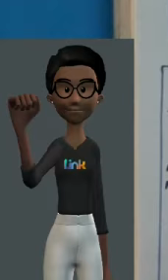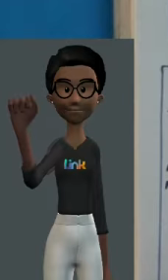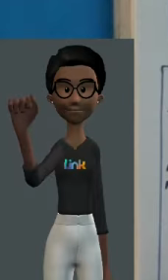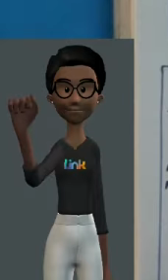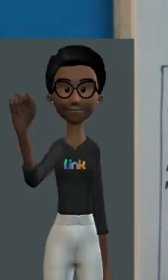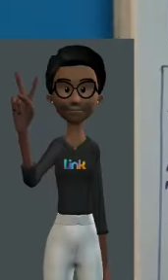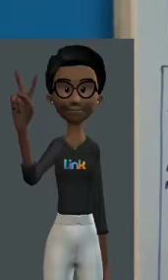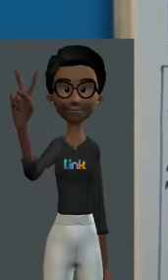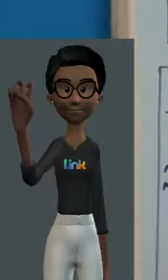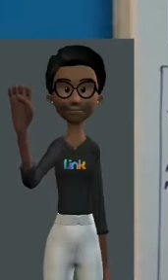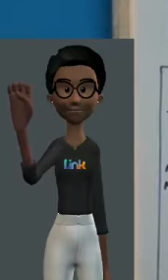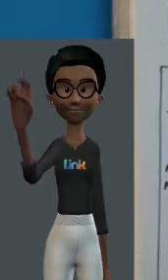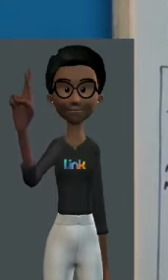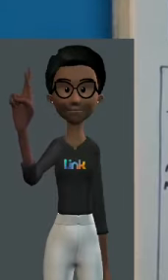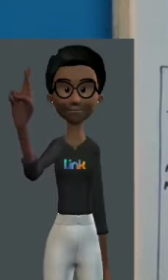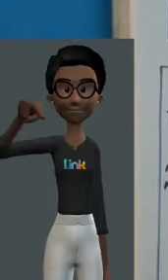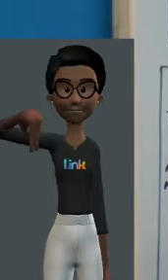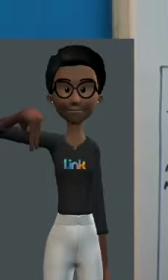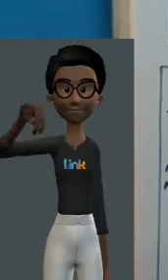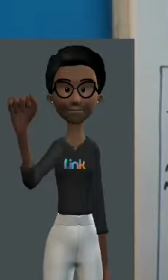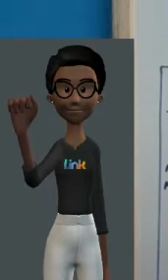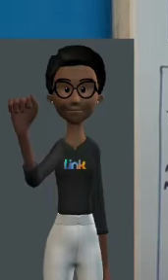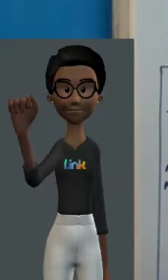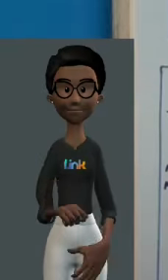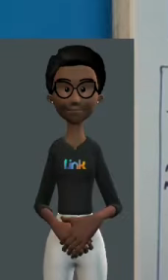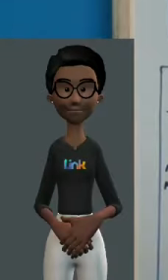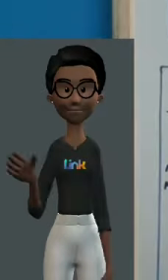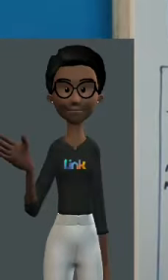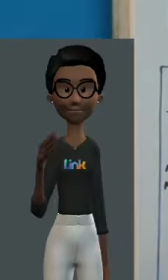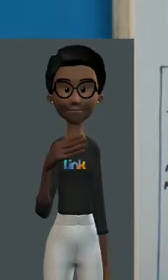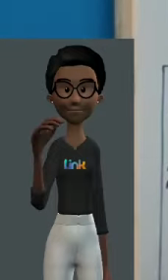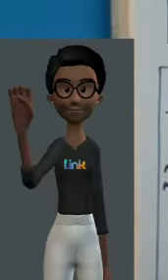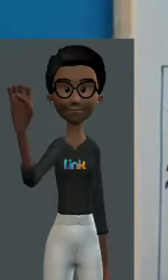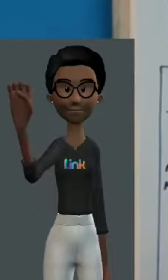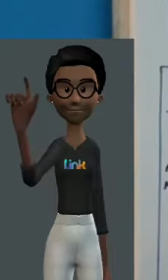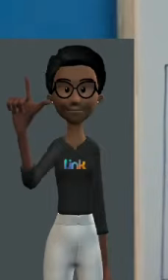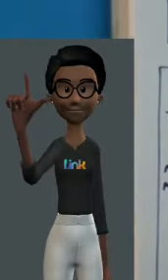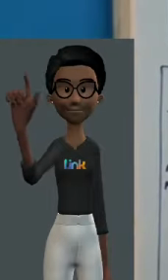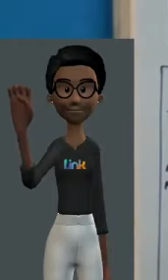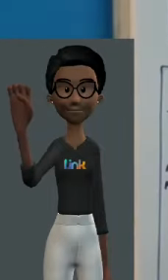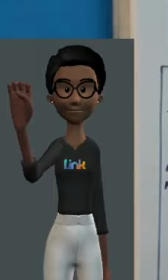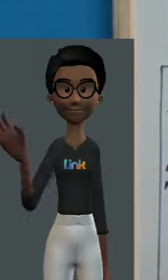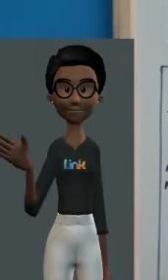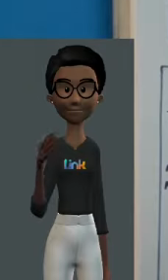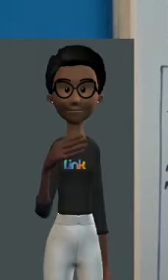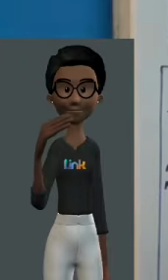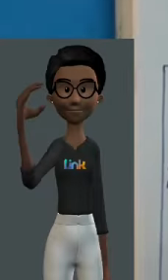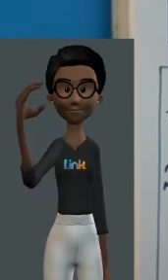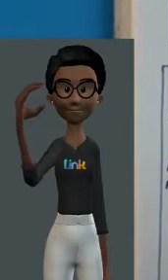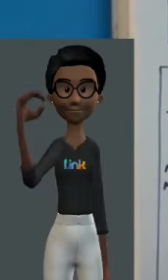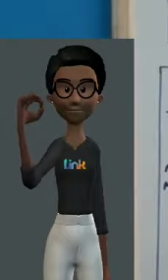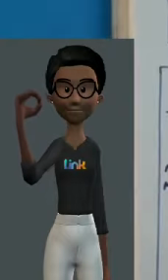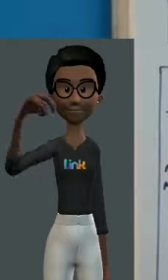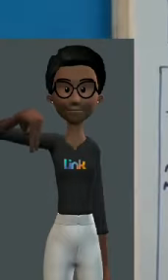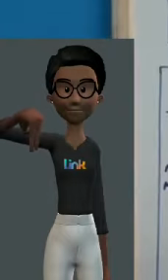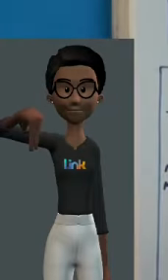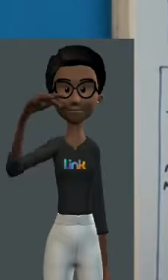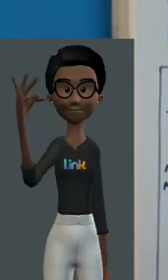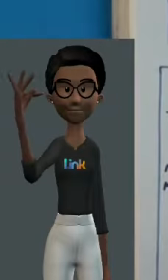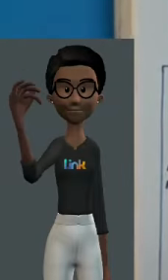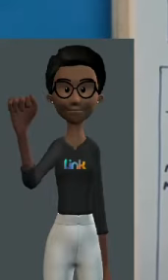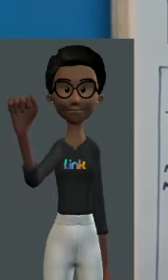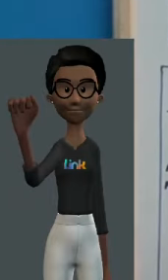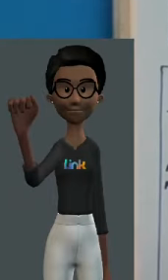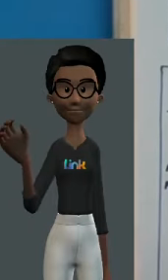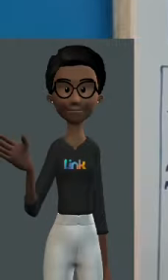animal. Ou seja, enquanto os homens estão presos na caverna, eles não conhecem a verdade de fato.